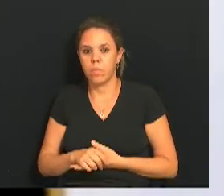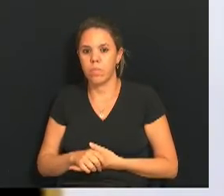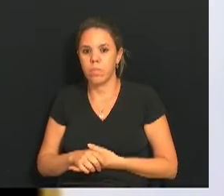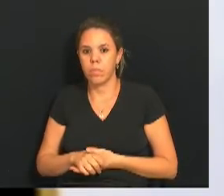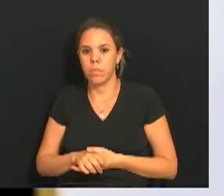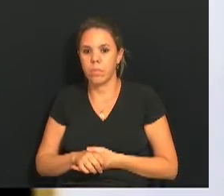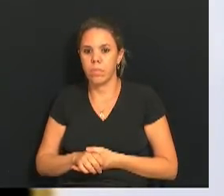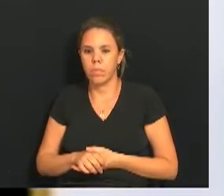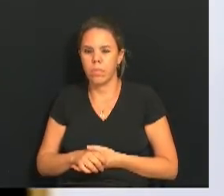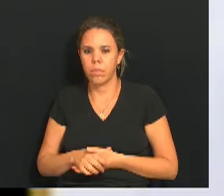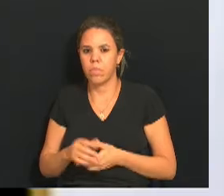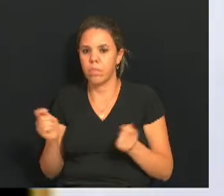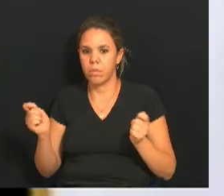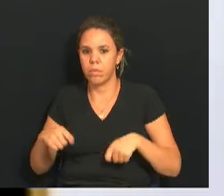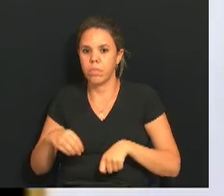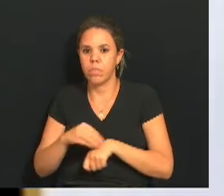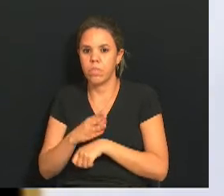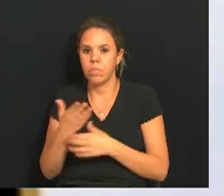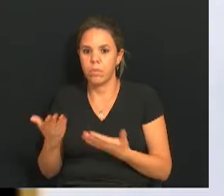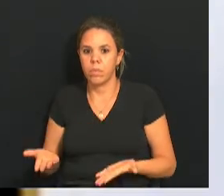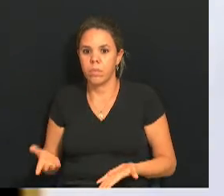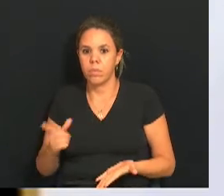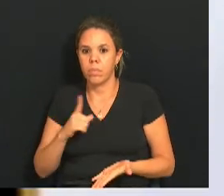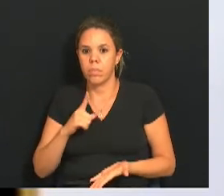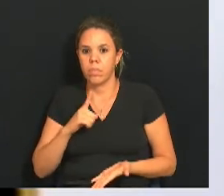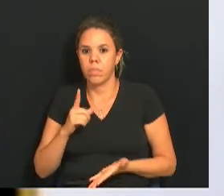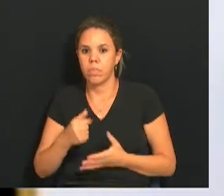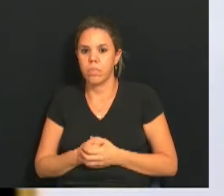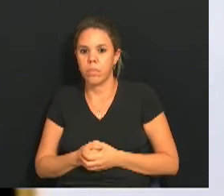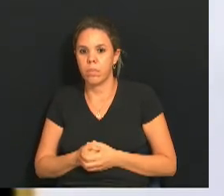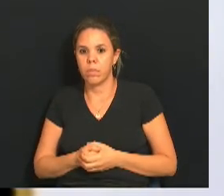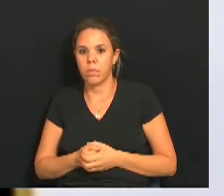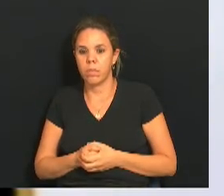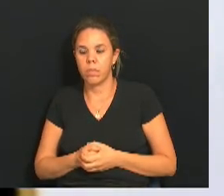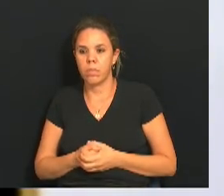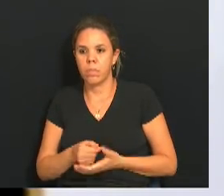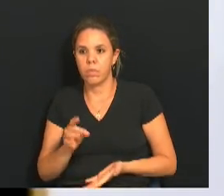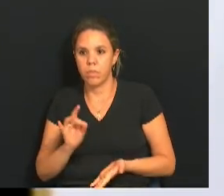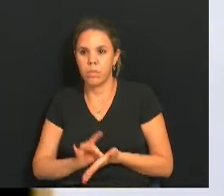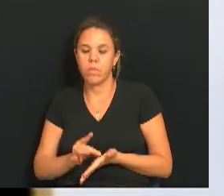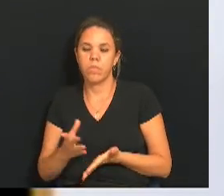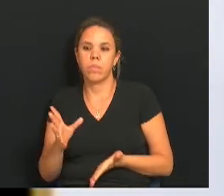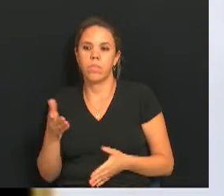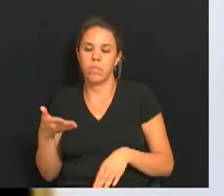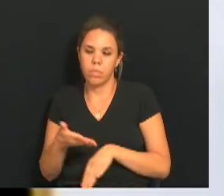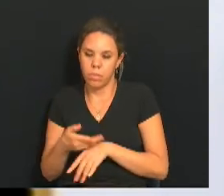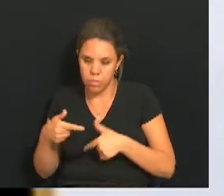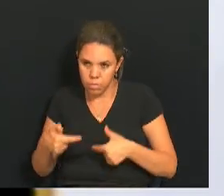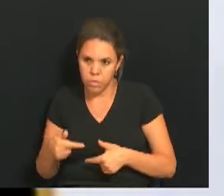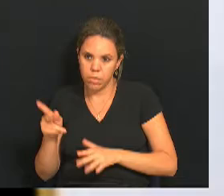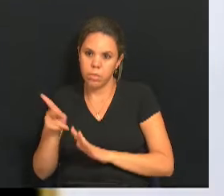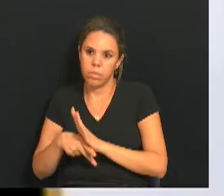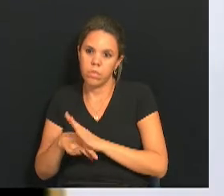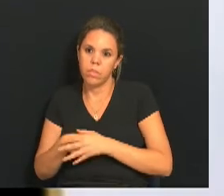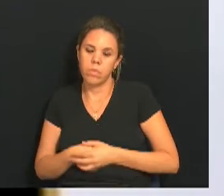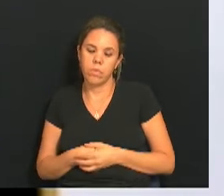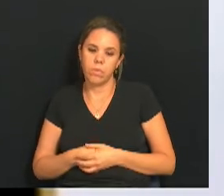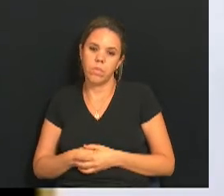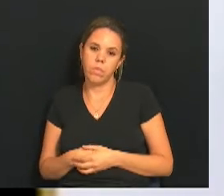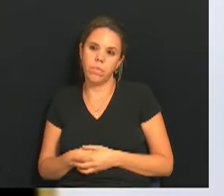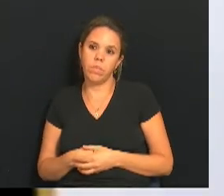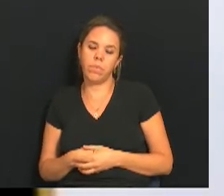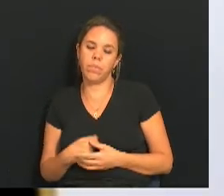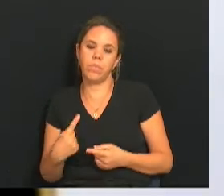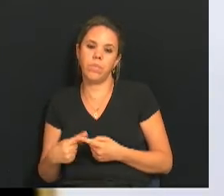da possibilidade que nós temos de fato, interferir nesse projeto. porque